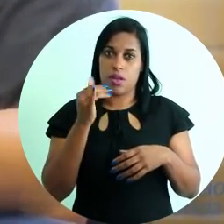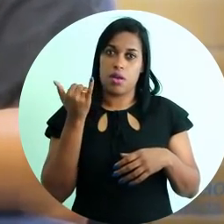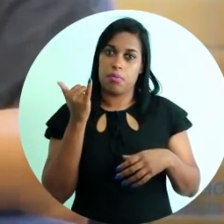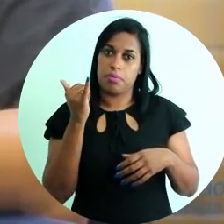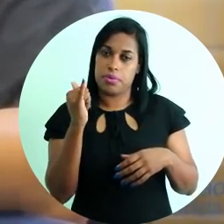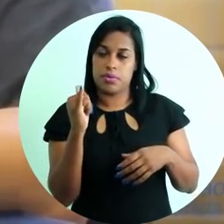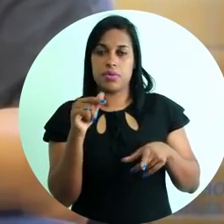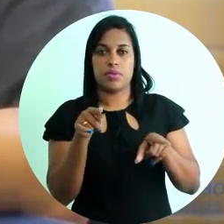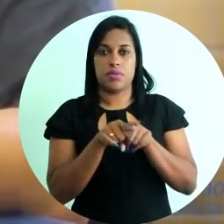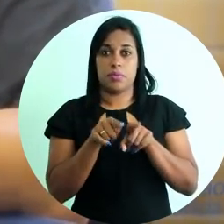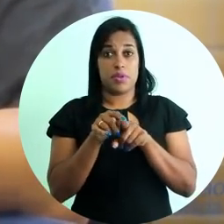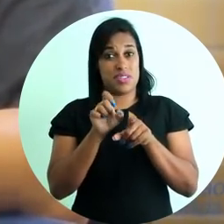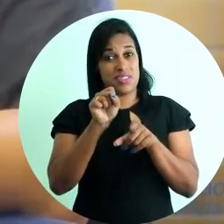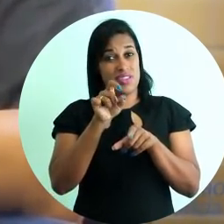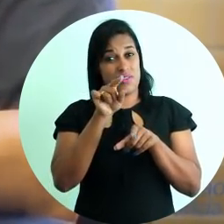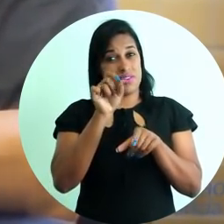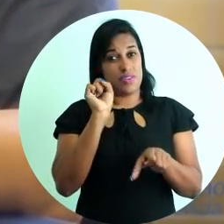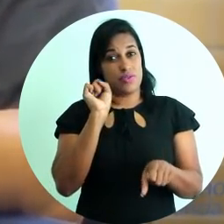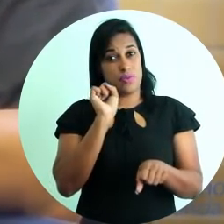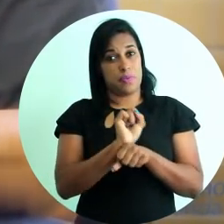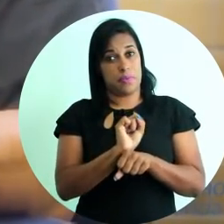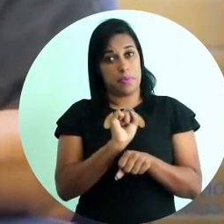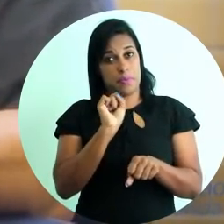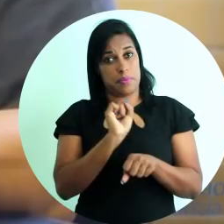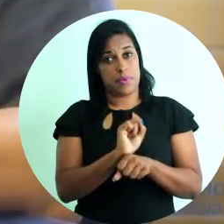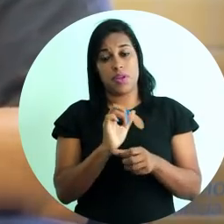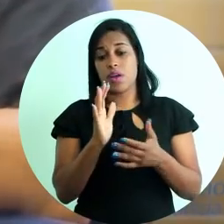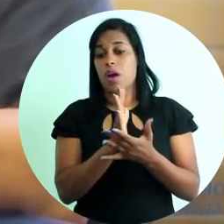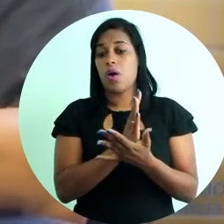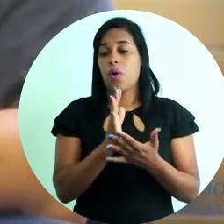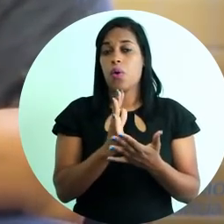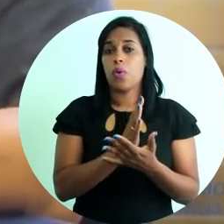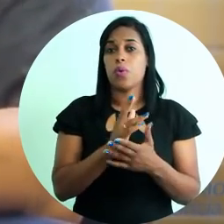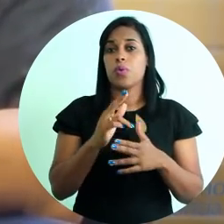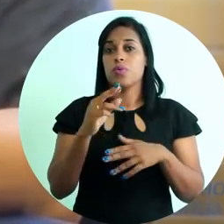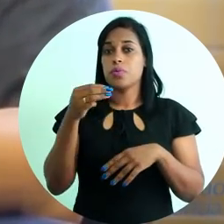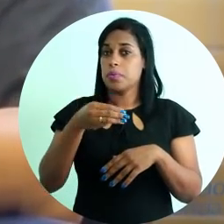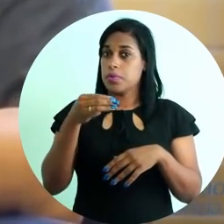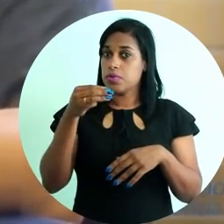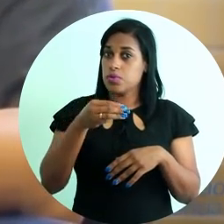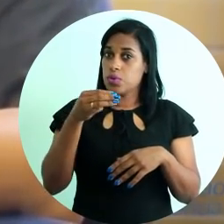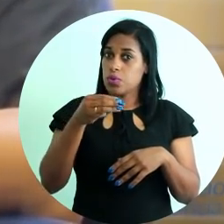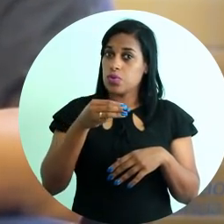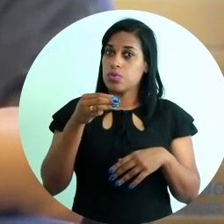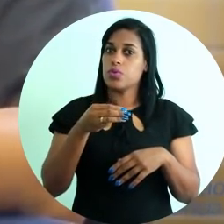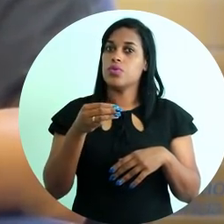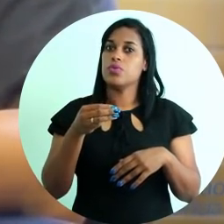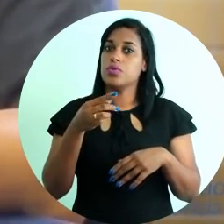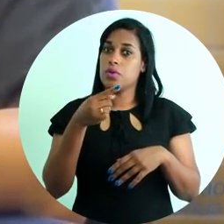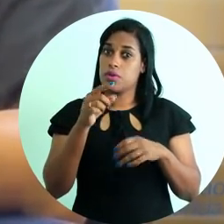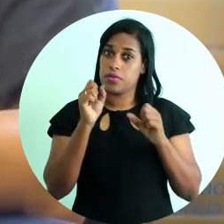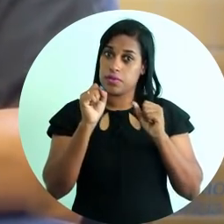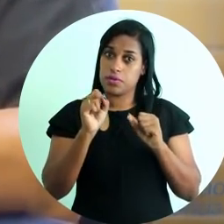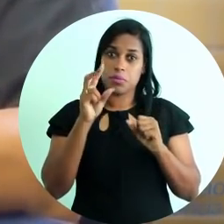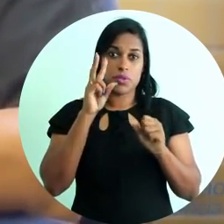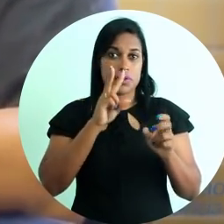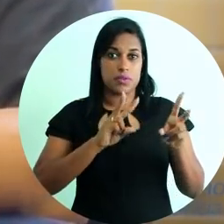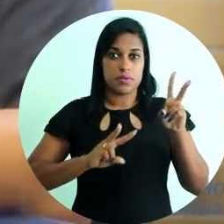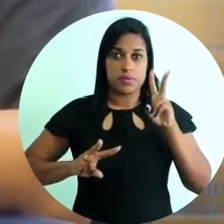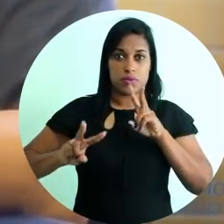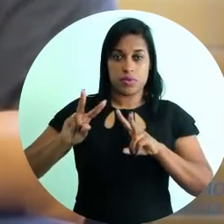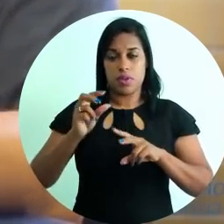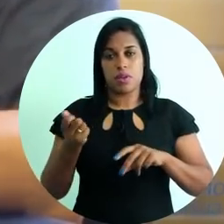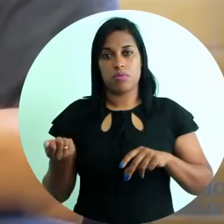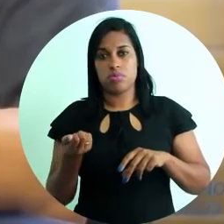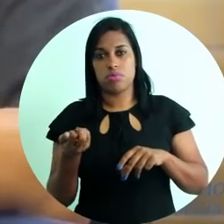eletrônico. Se você espera alguns minutos para que essa página carregue, para que você possa visualizar um